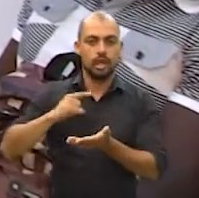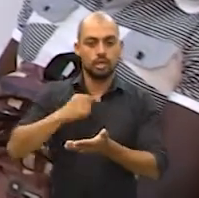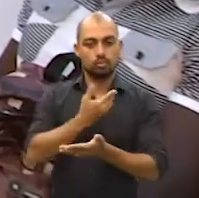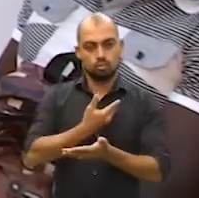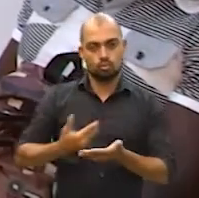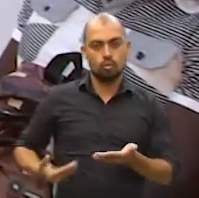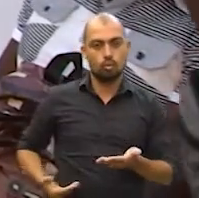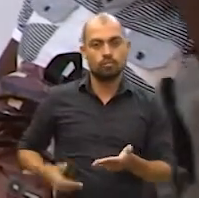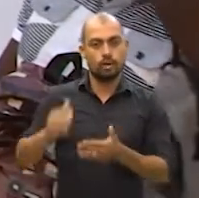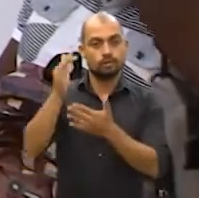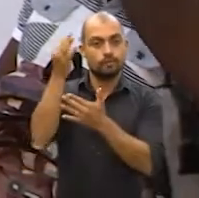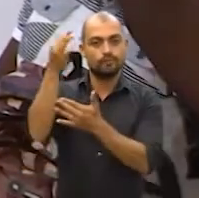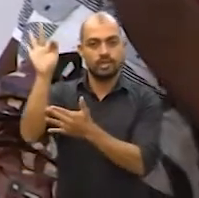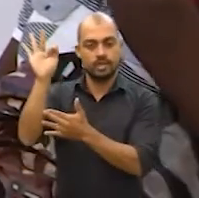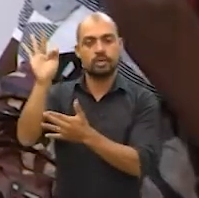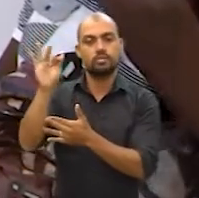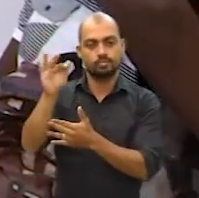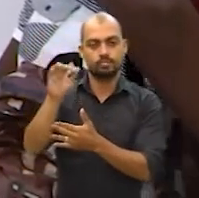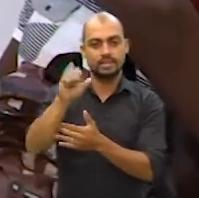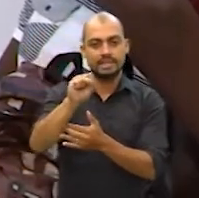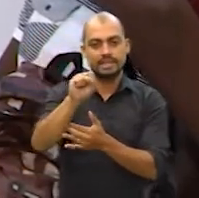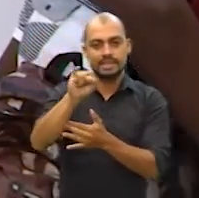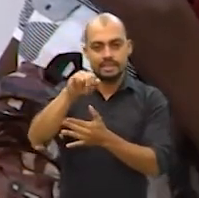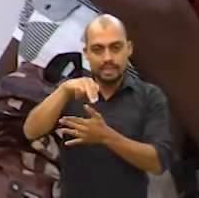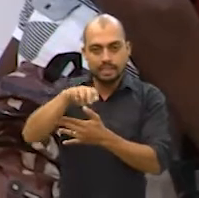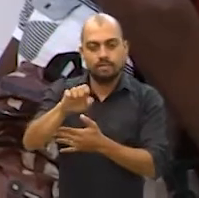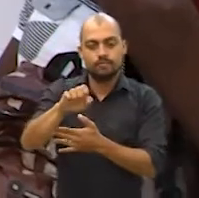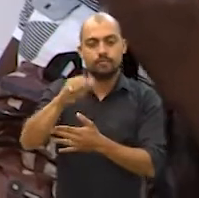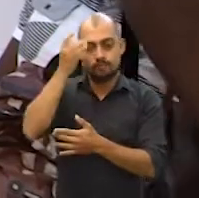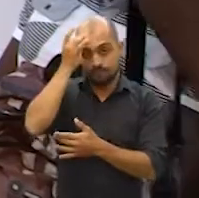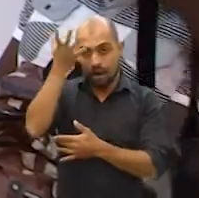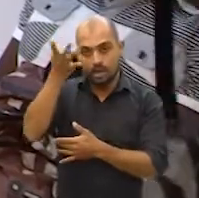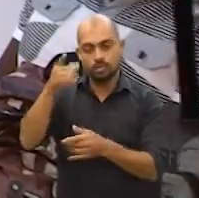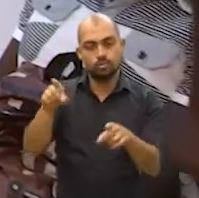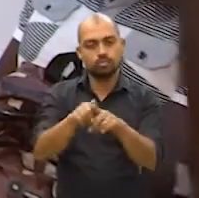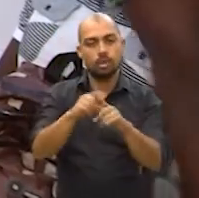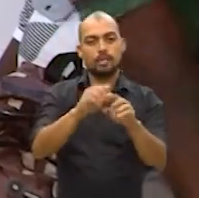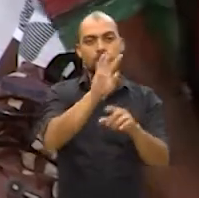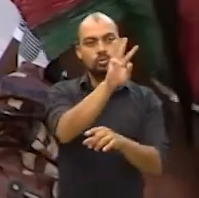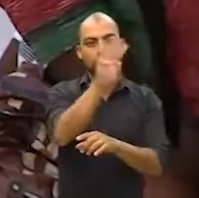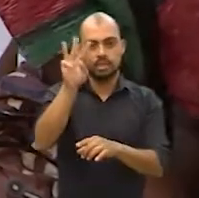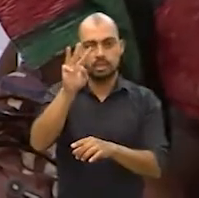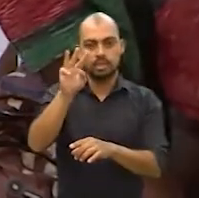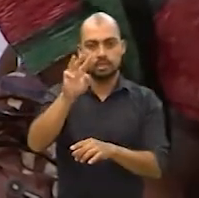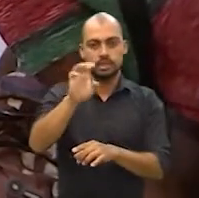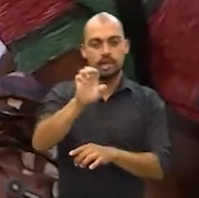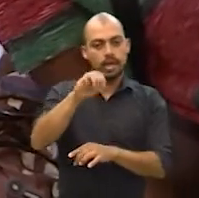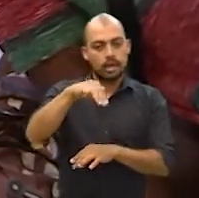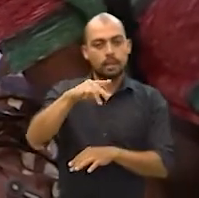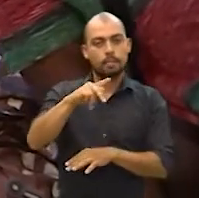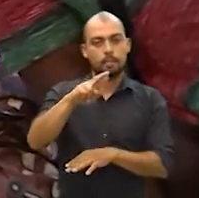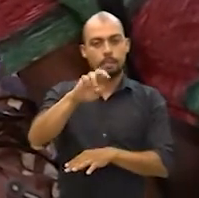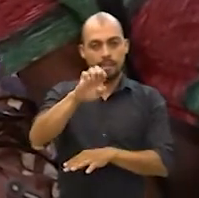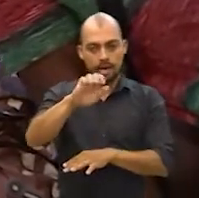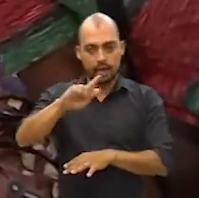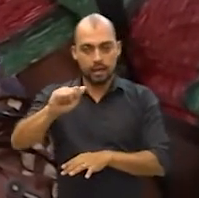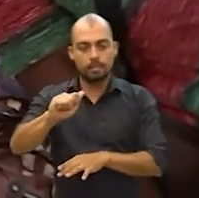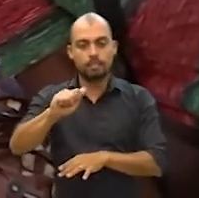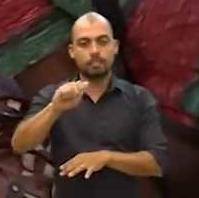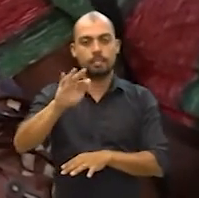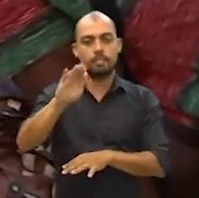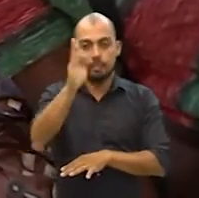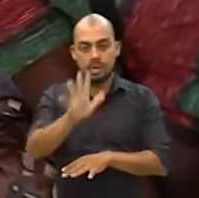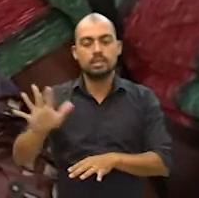federal, que é o Cine Fácil, e um site também que chama Portal Emprega Brasil, que o trabalhador pode fazer o seu cadastro,